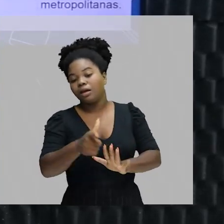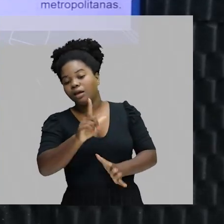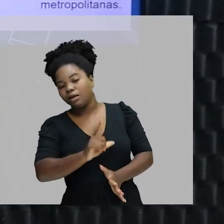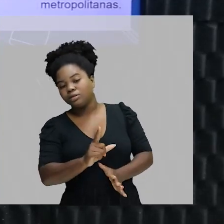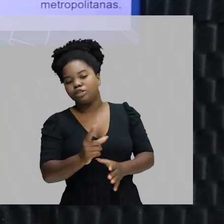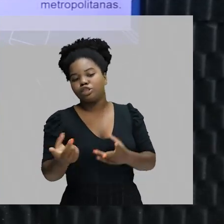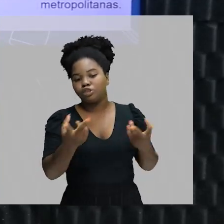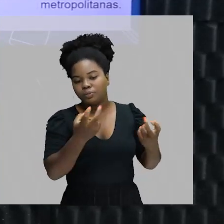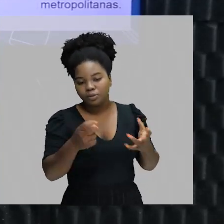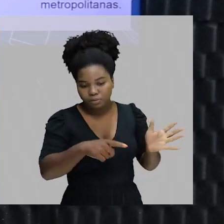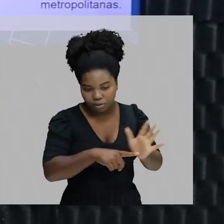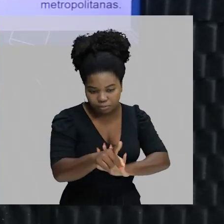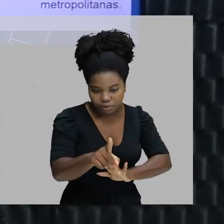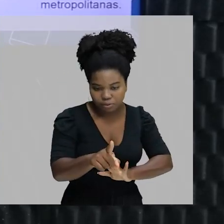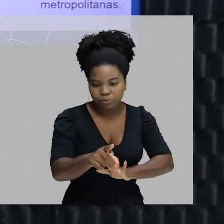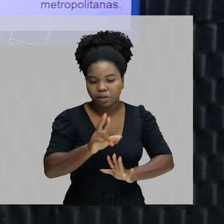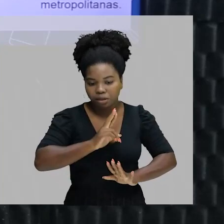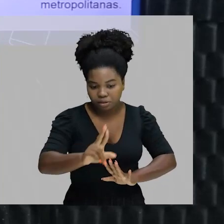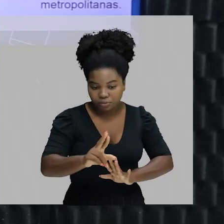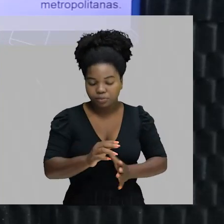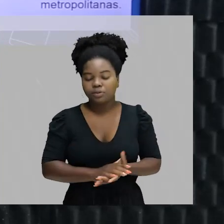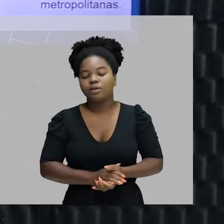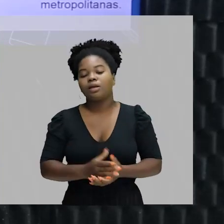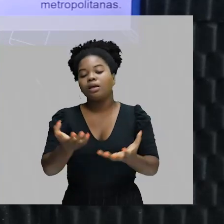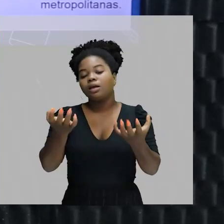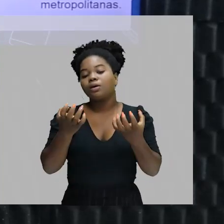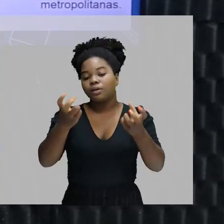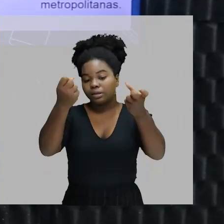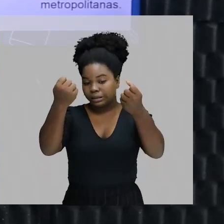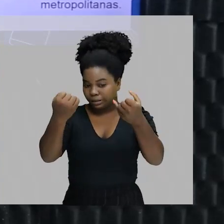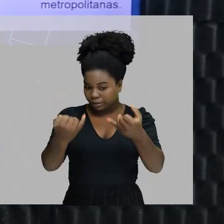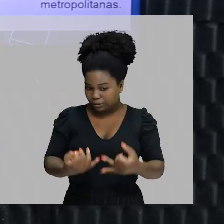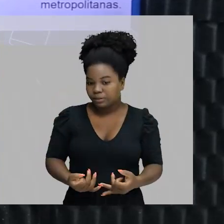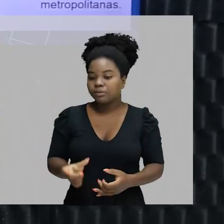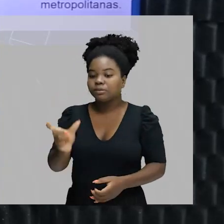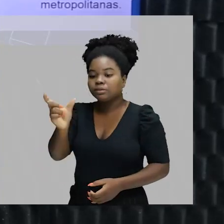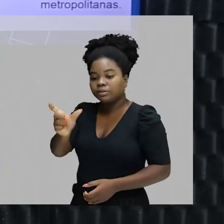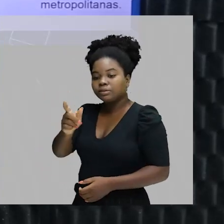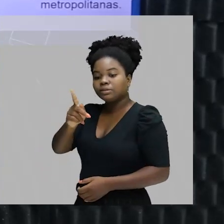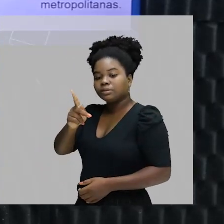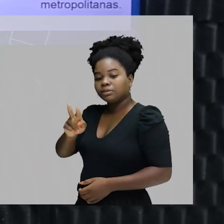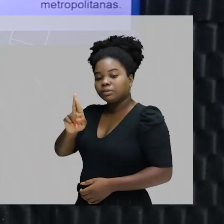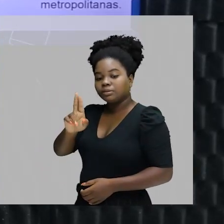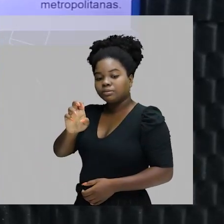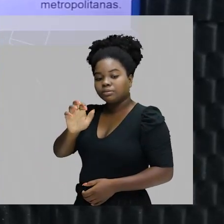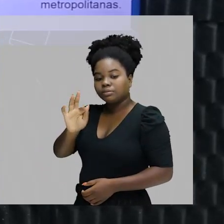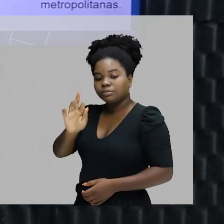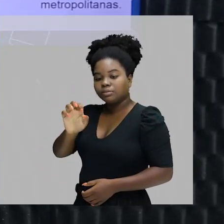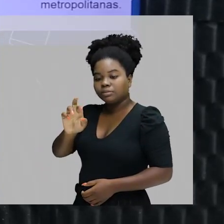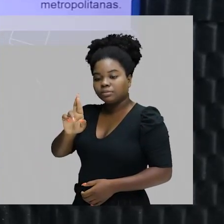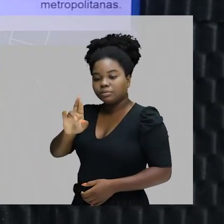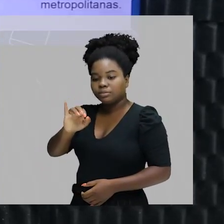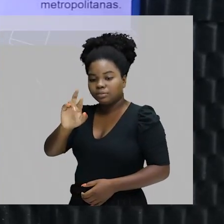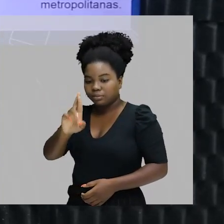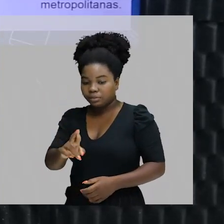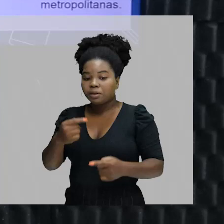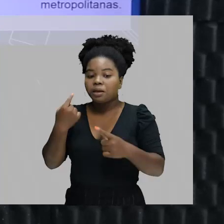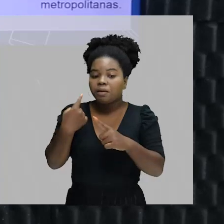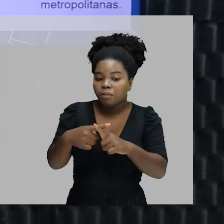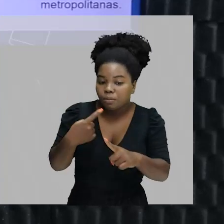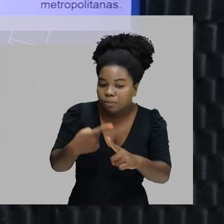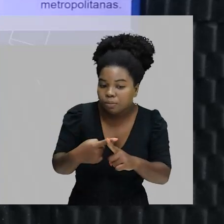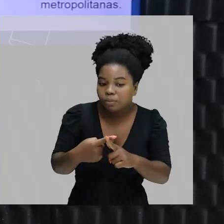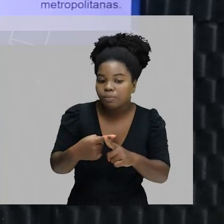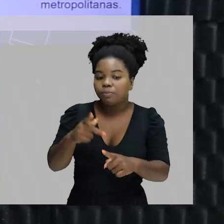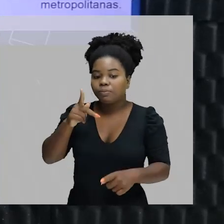analisarmos a questão em si, eu quero tratar contigo sobre esse termo periferia, porque ele vai apresentar duas